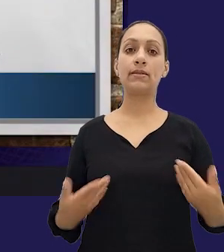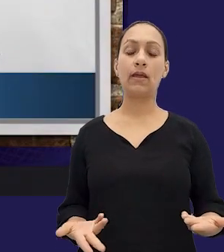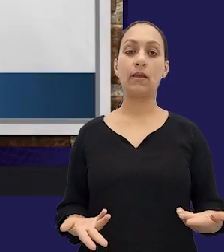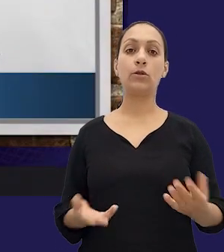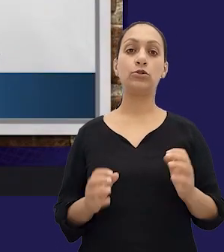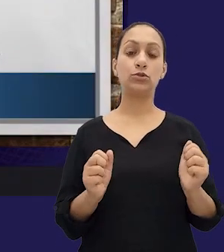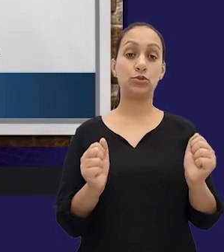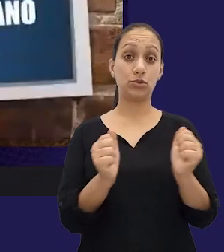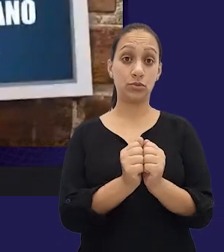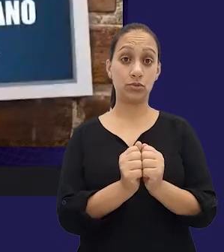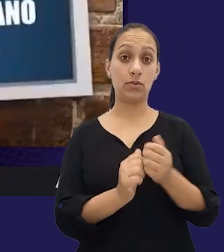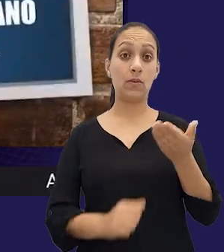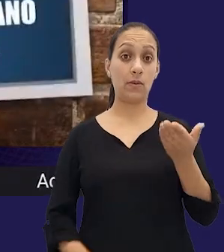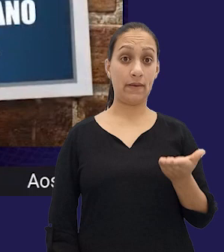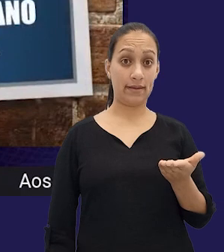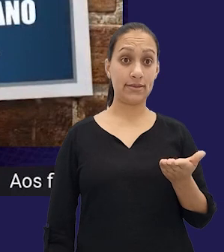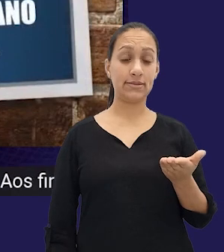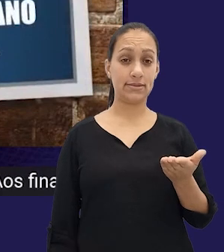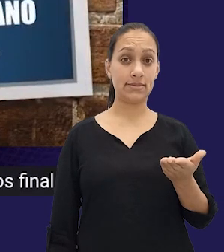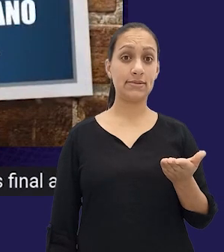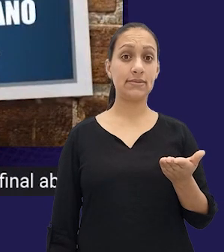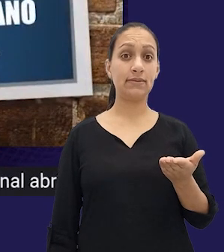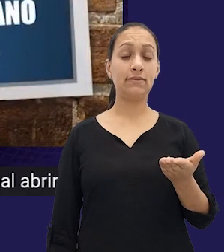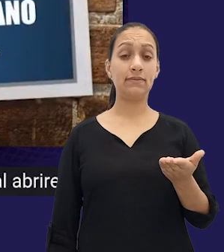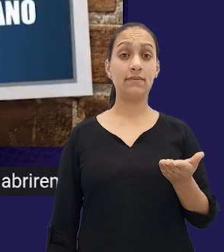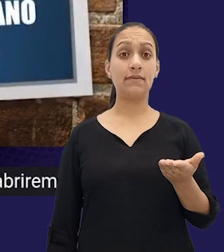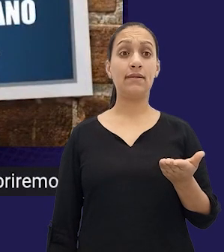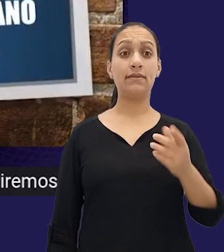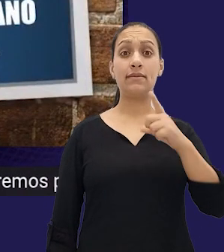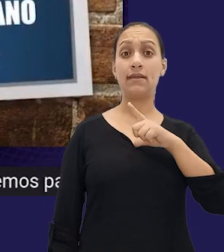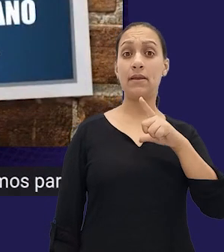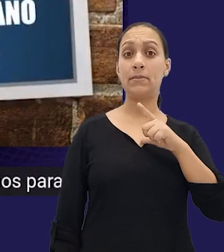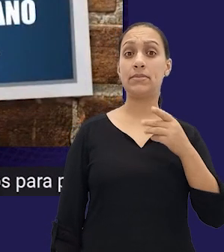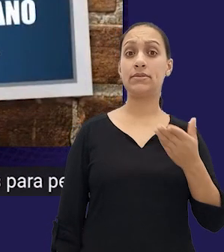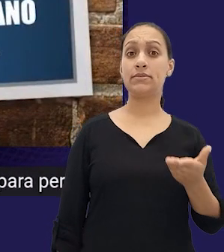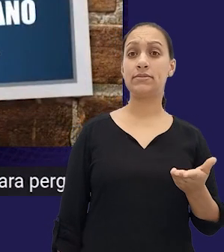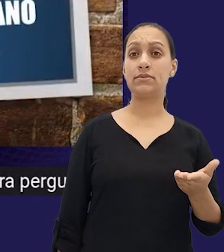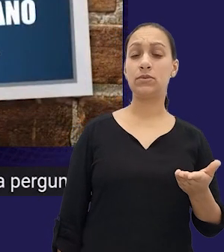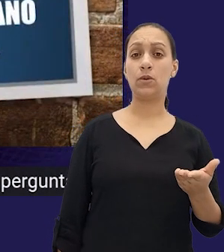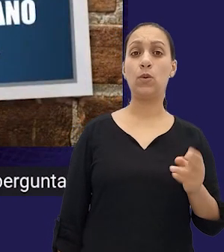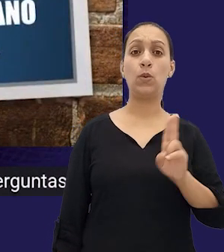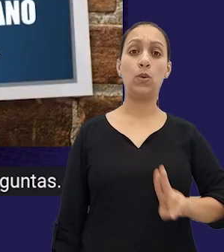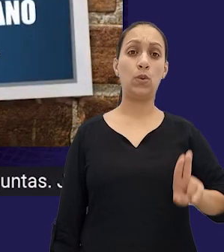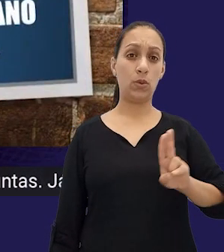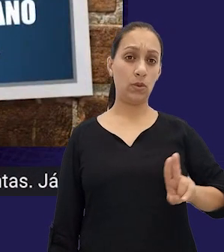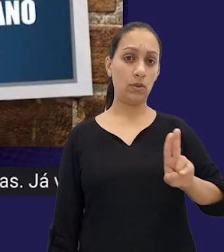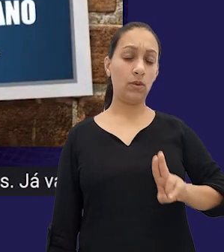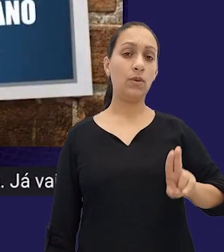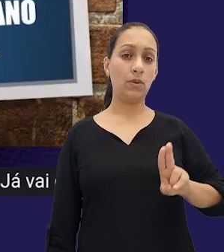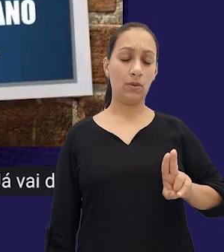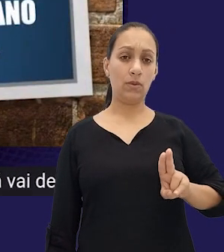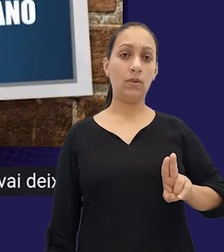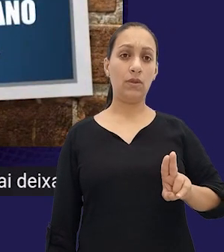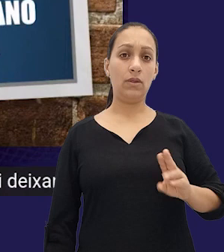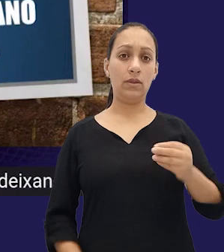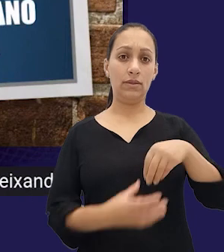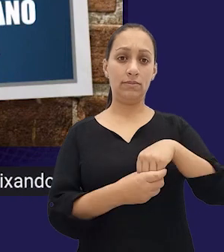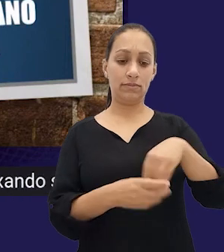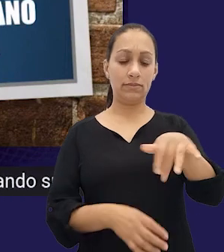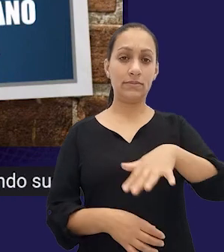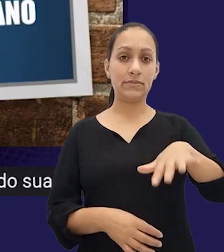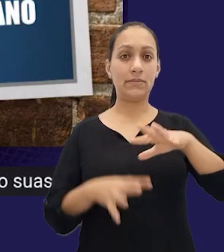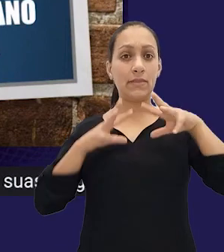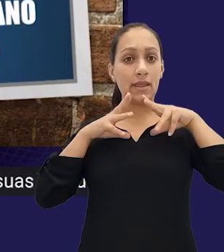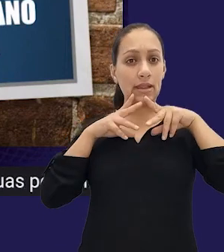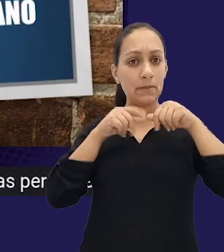junto com essa condição, né, de nós termos aí um uso bastante expressivo dentro da área